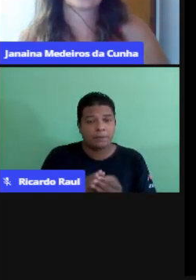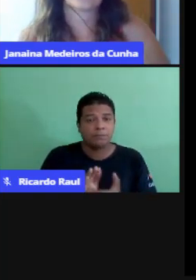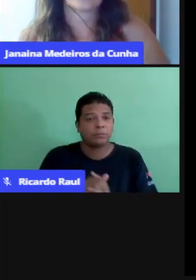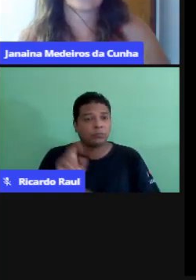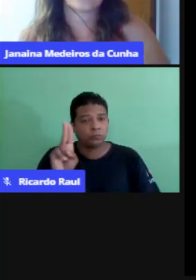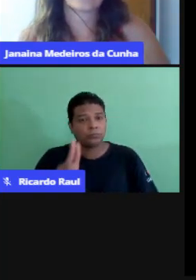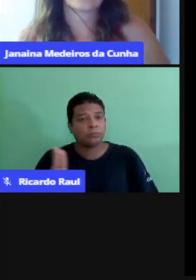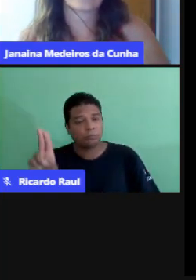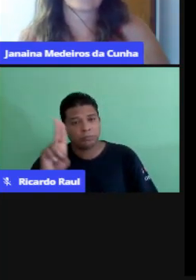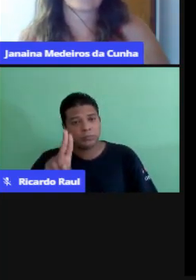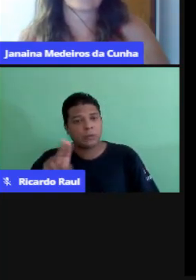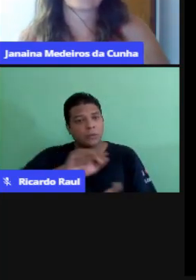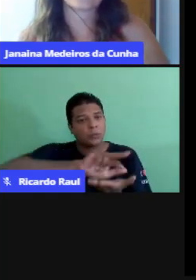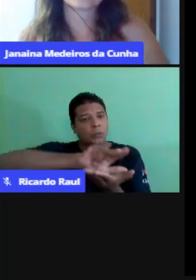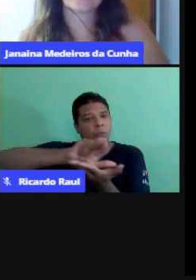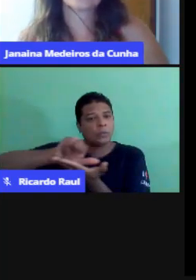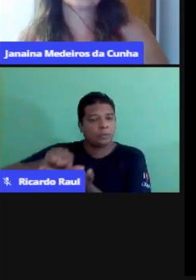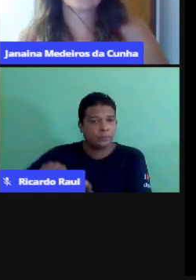recursos